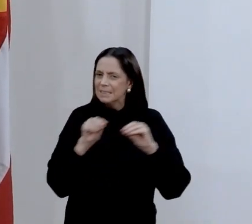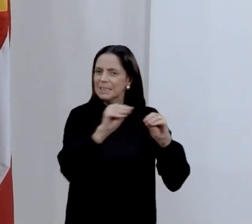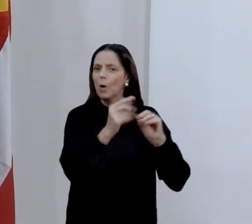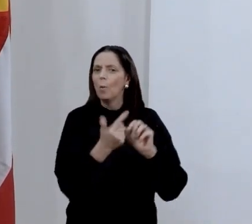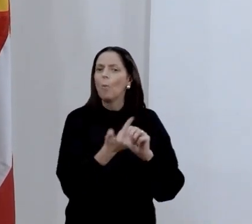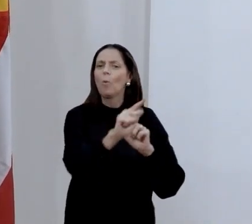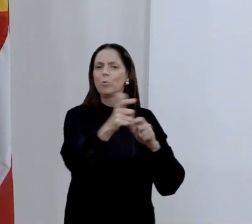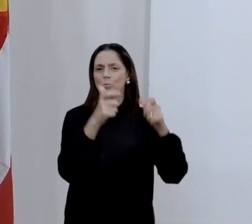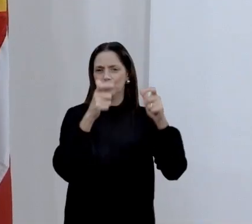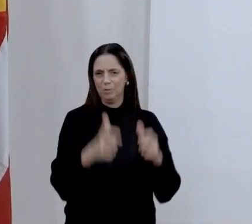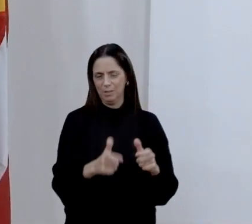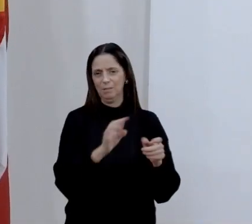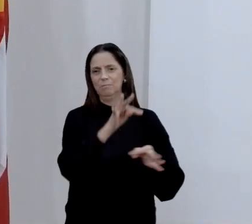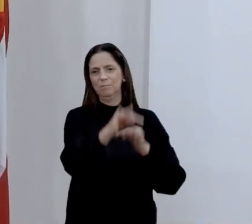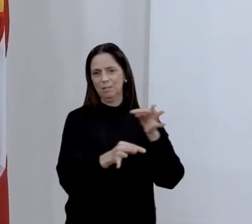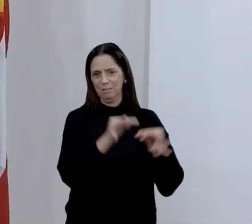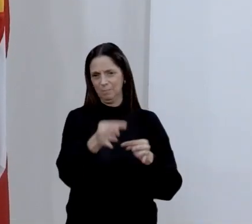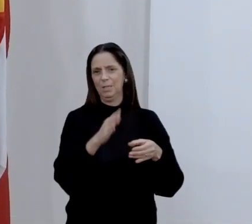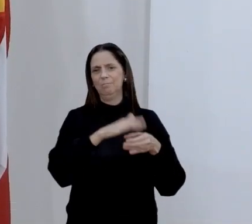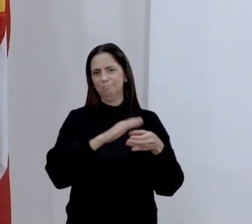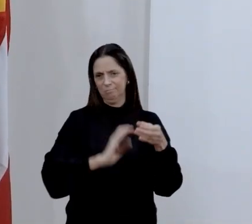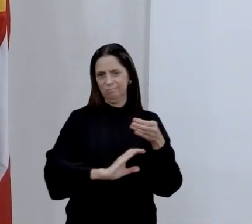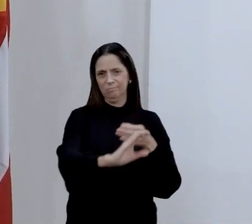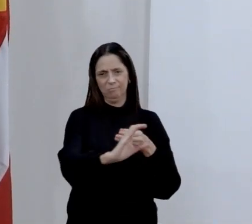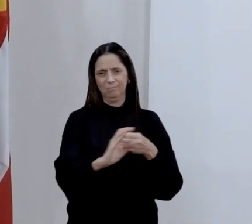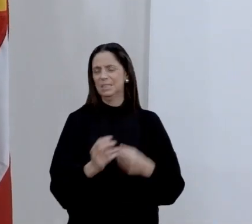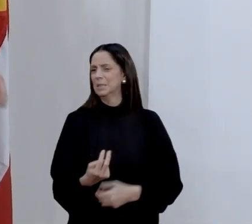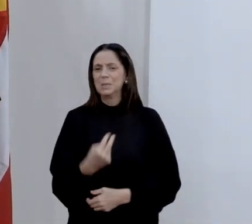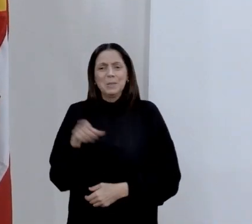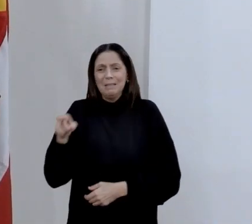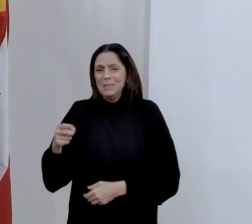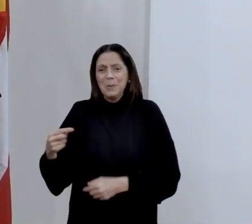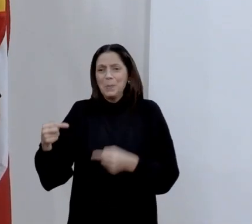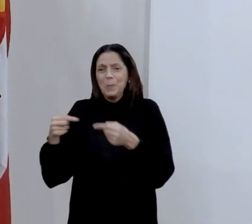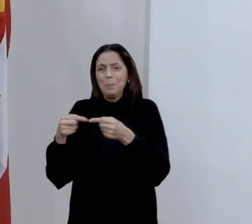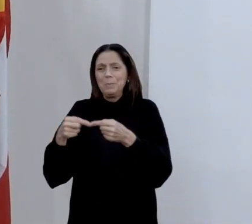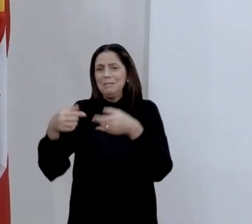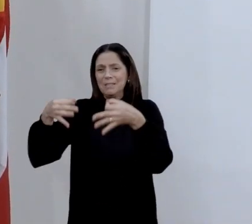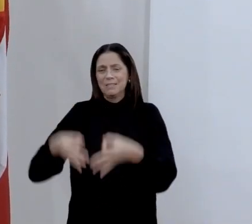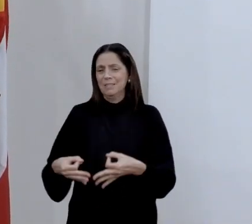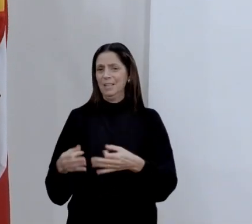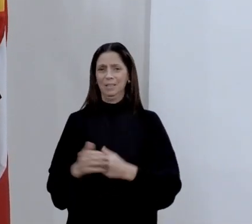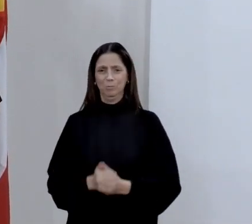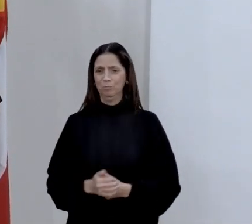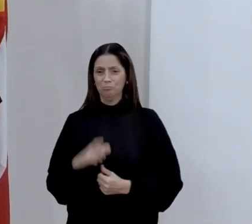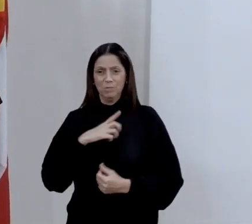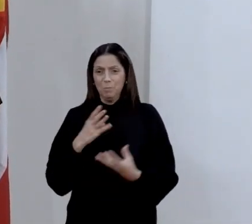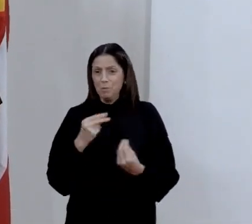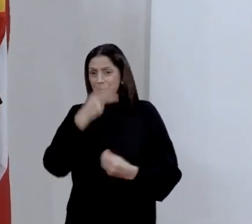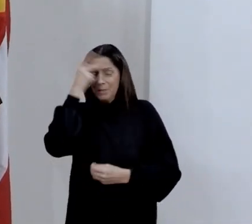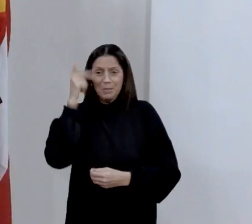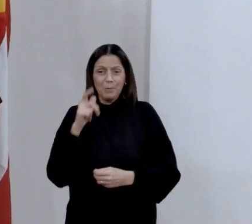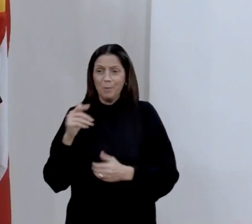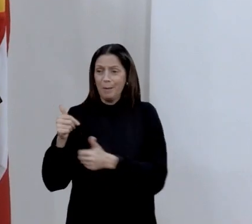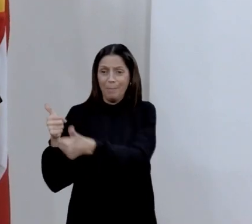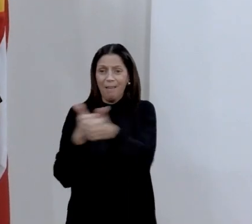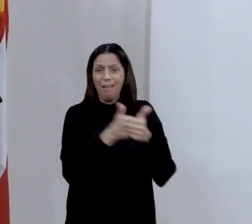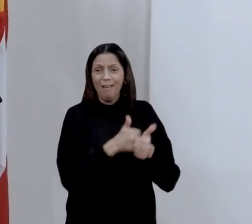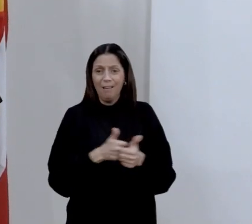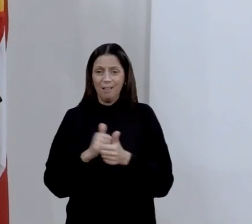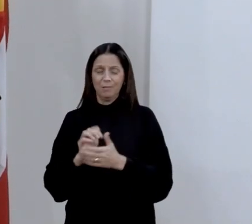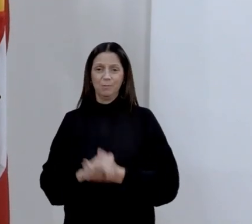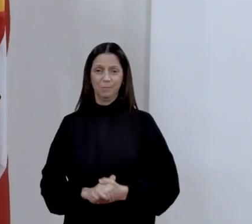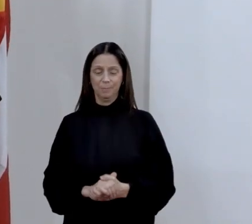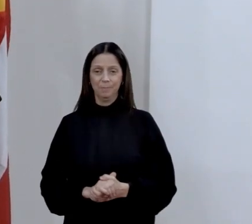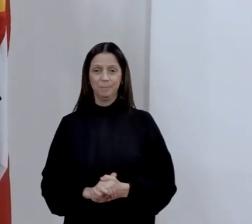de tratamento do Garcia, porque não é o local adequado quando tem um ambiente tão adensado. Para